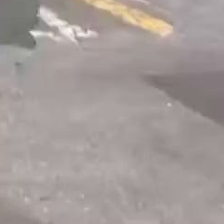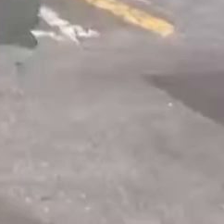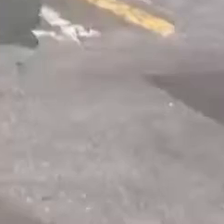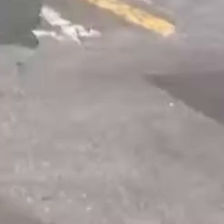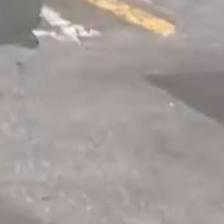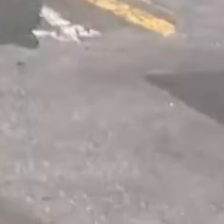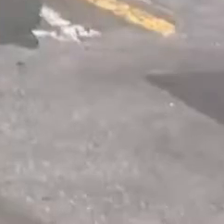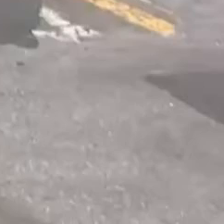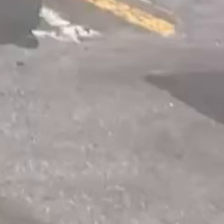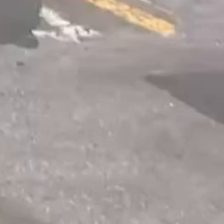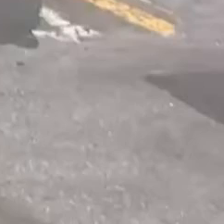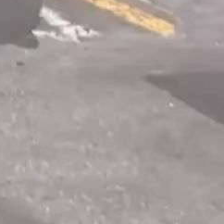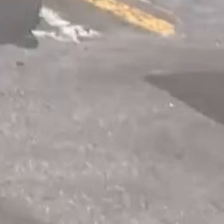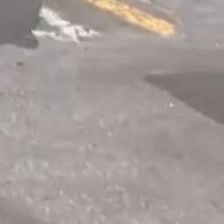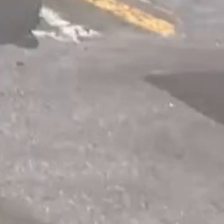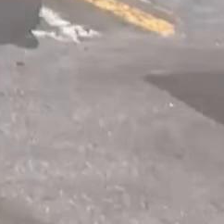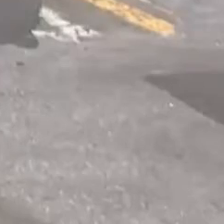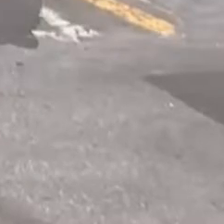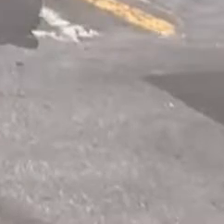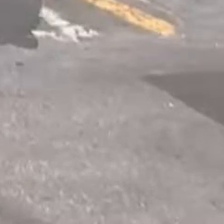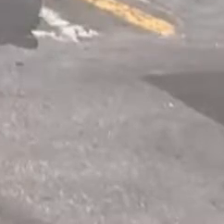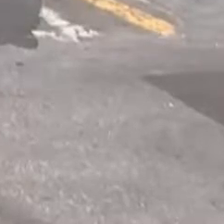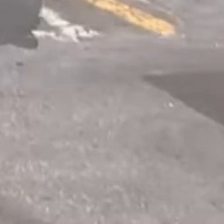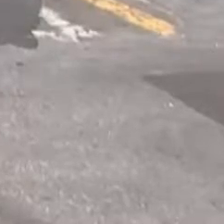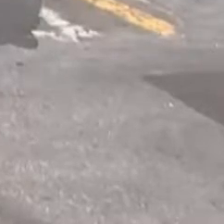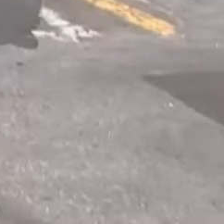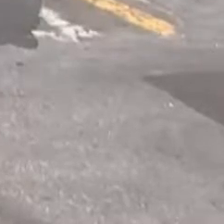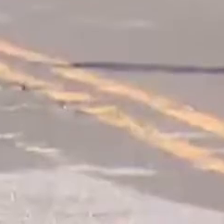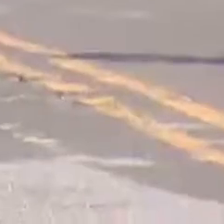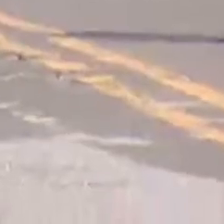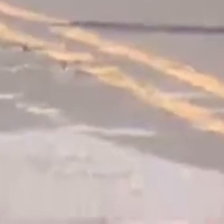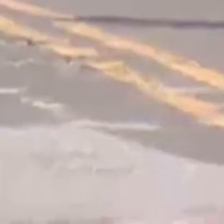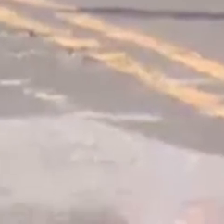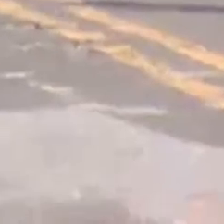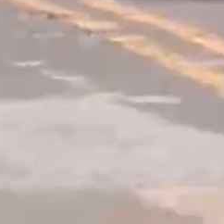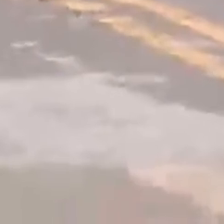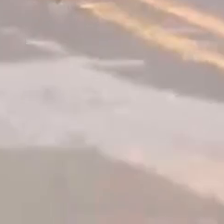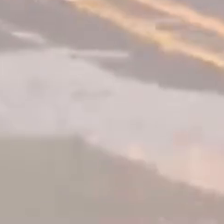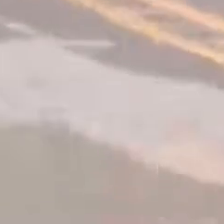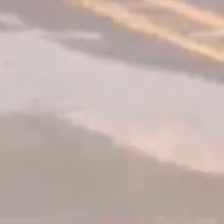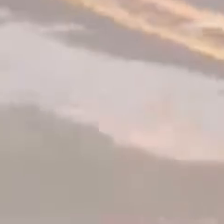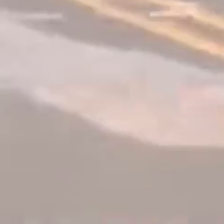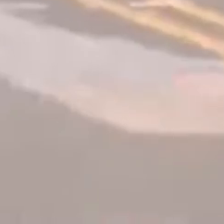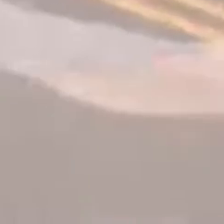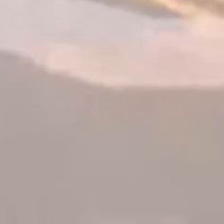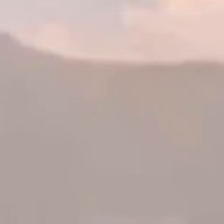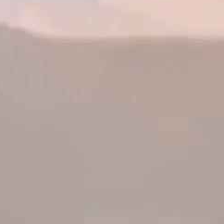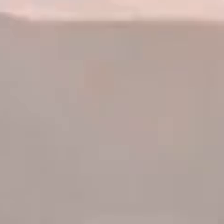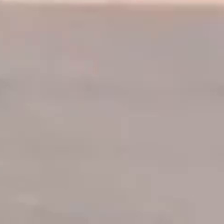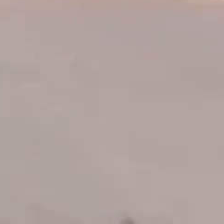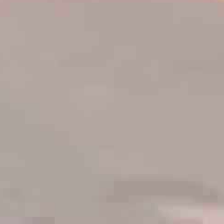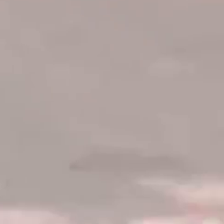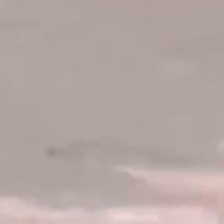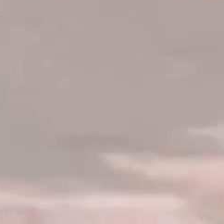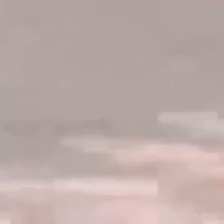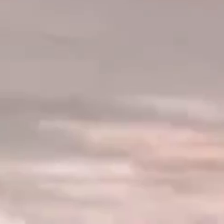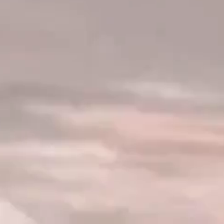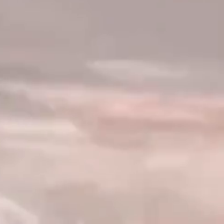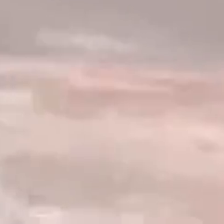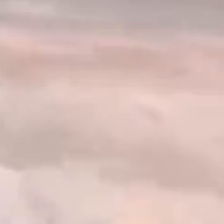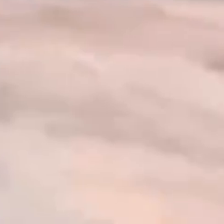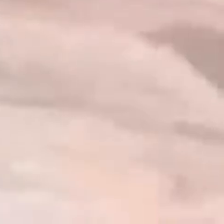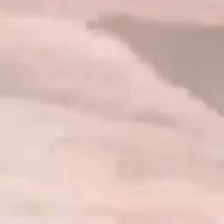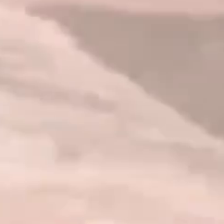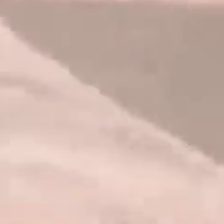de transporte, uma mobilidade sustentável para toda a cidade de Campinas. Dulce Ferreira, moradora da região e ciclista,